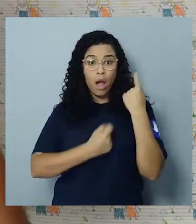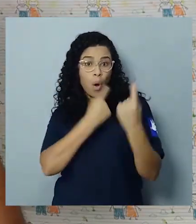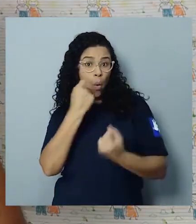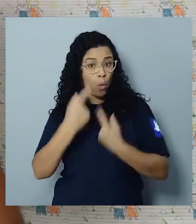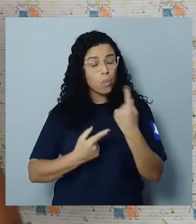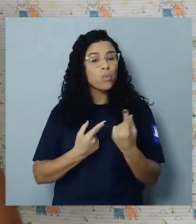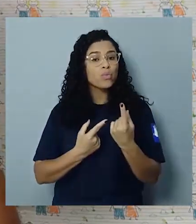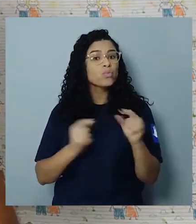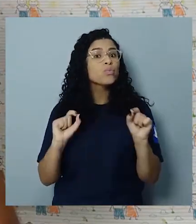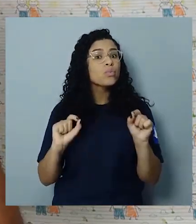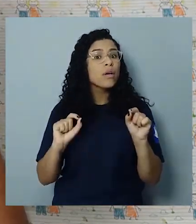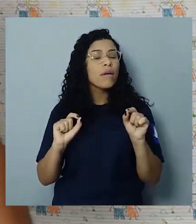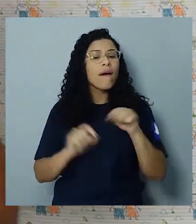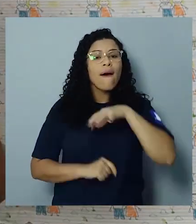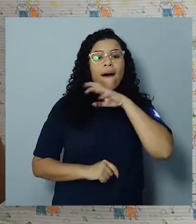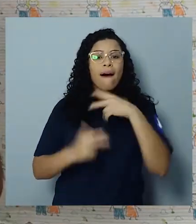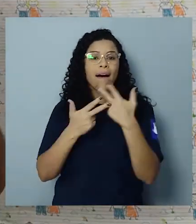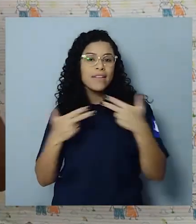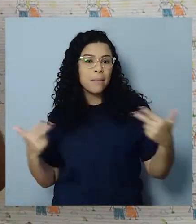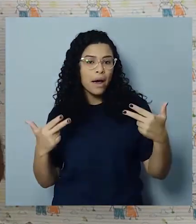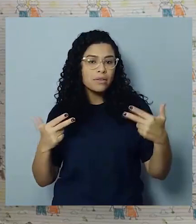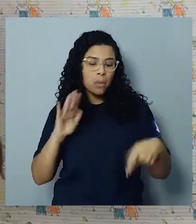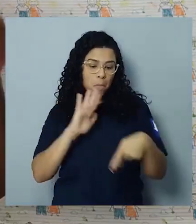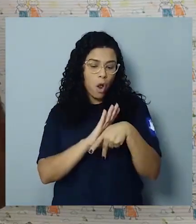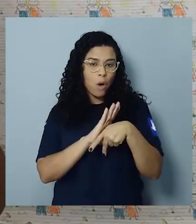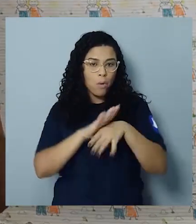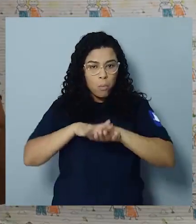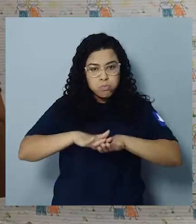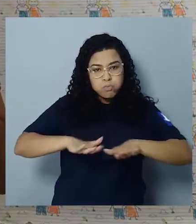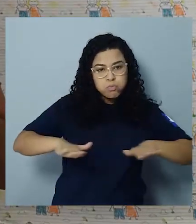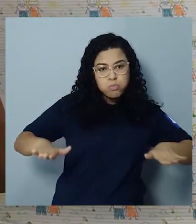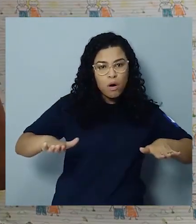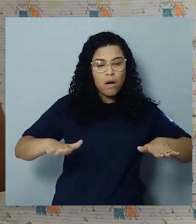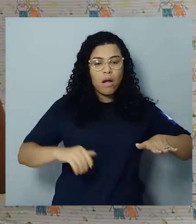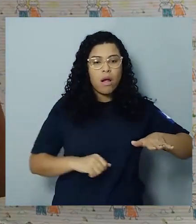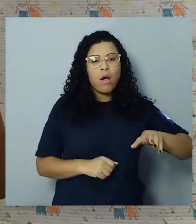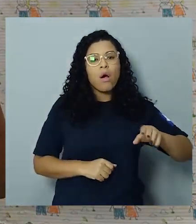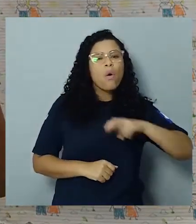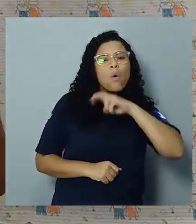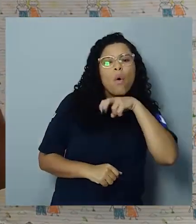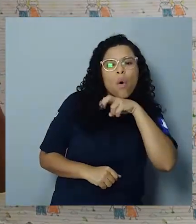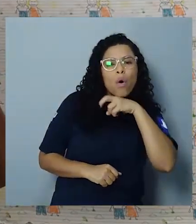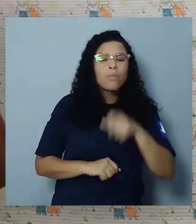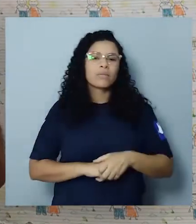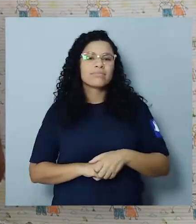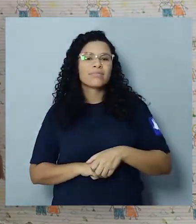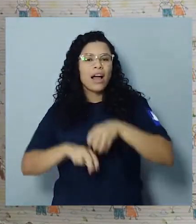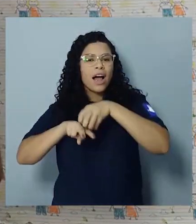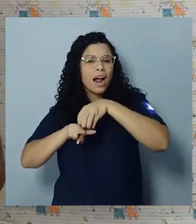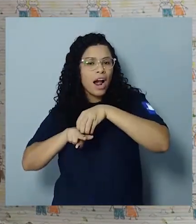animais rastejantes com vocês como a cobra e o caracol